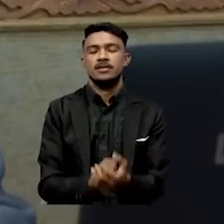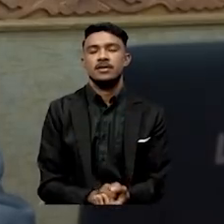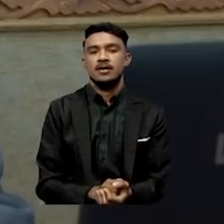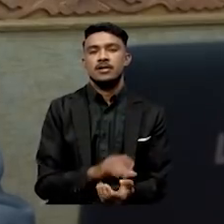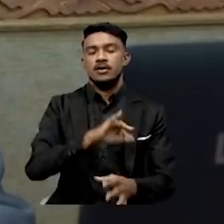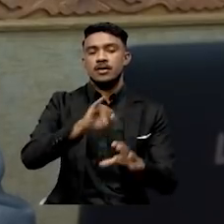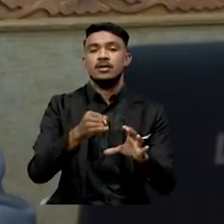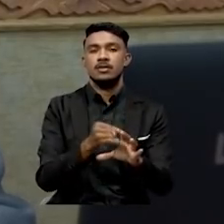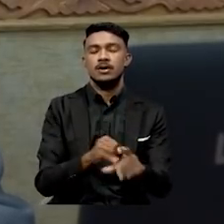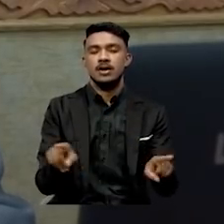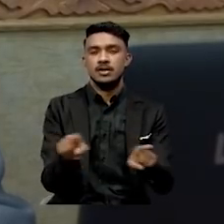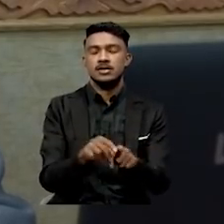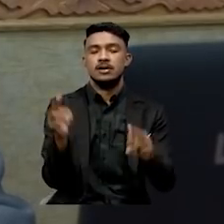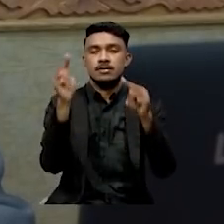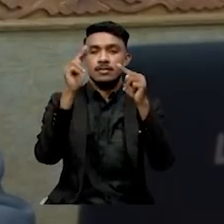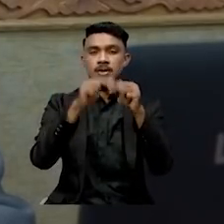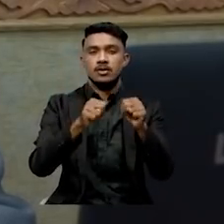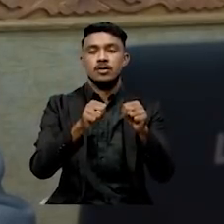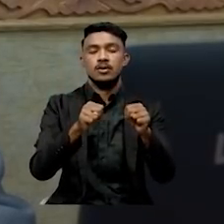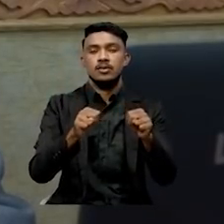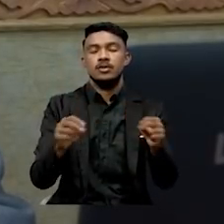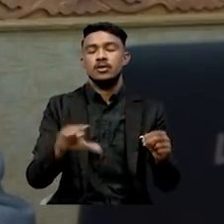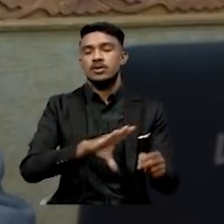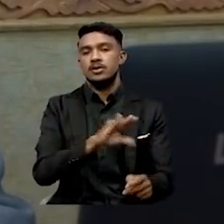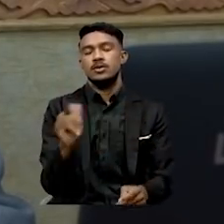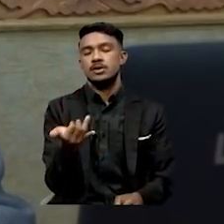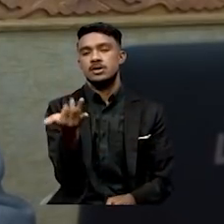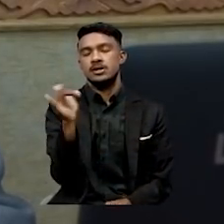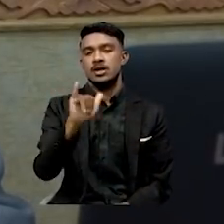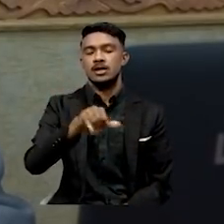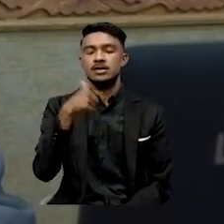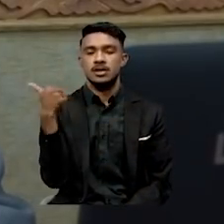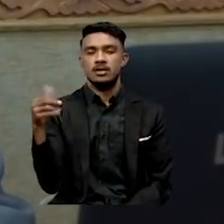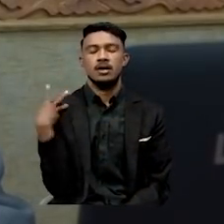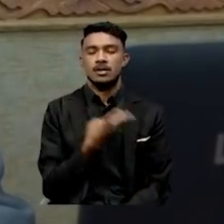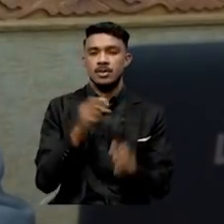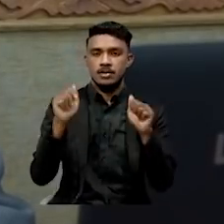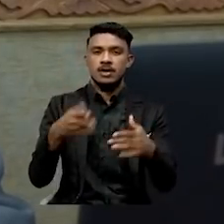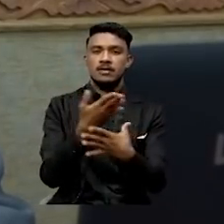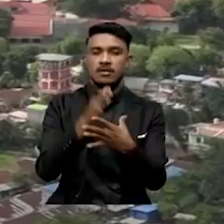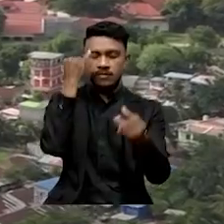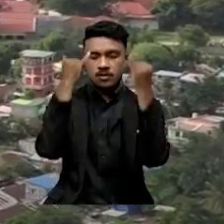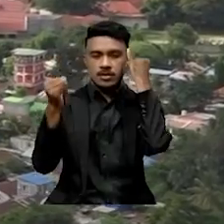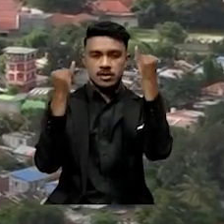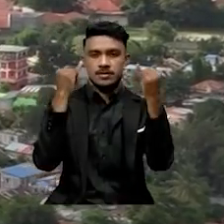incluimos Mantolu ho Sirsel idene ba ambele fahim informasaun ne